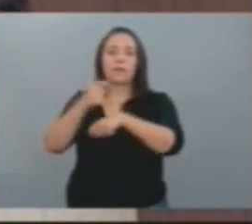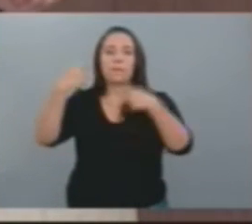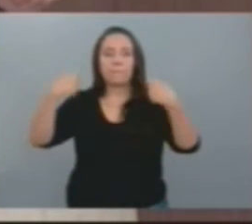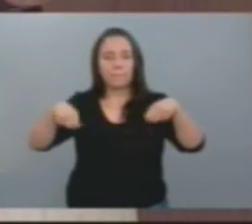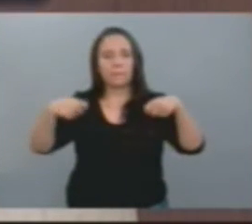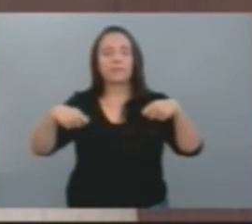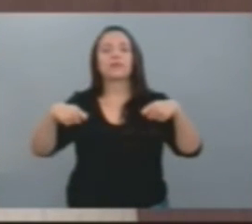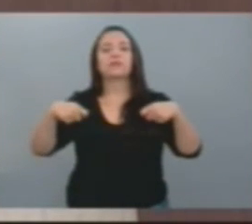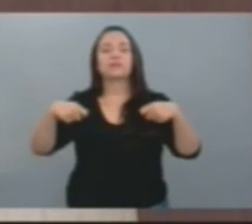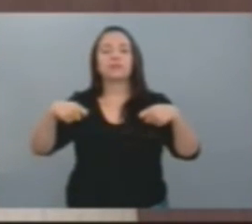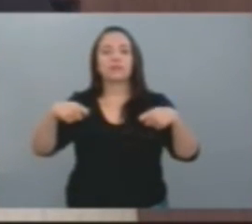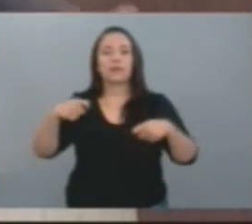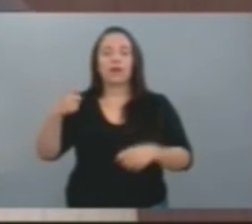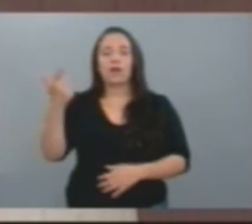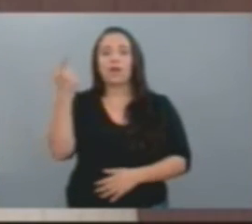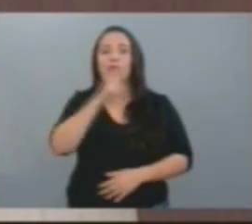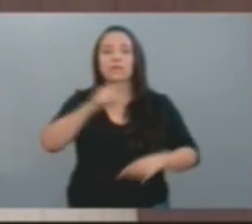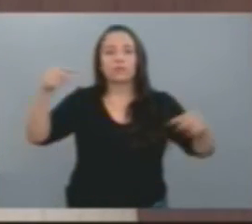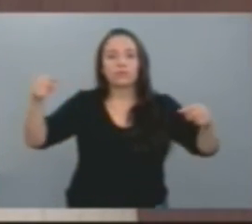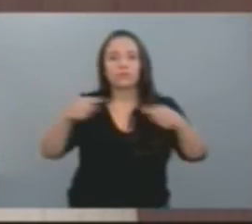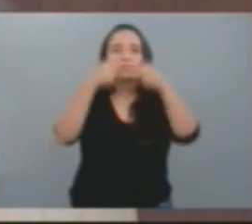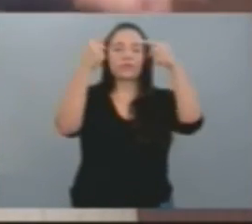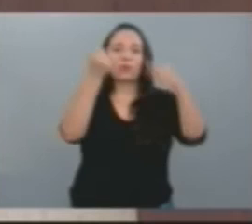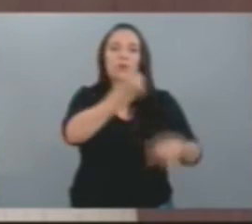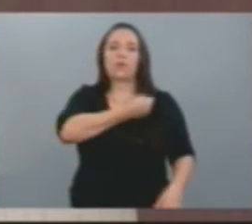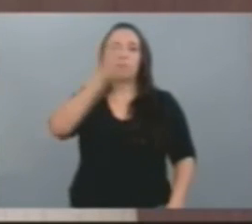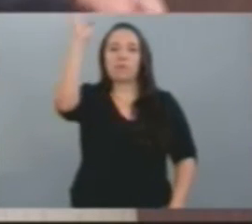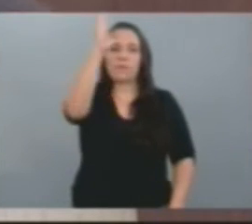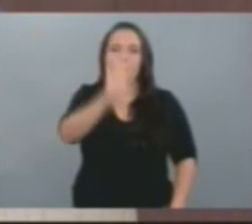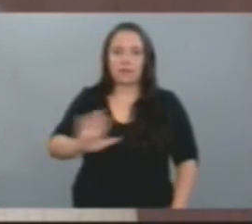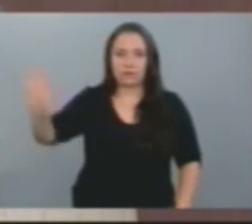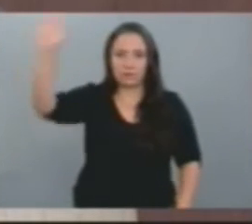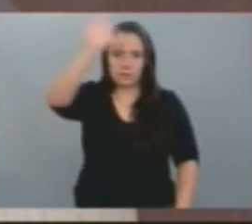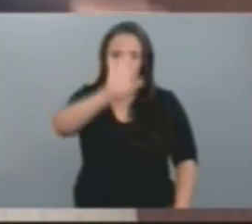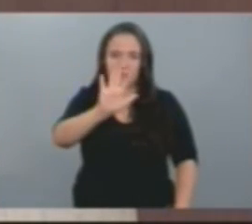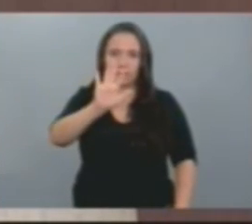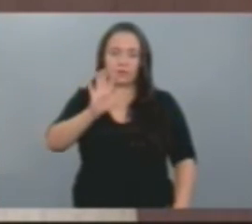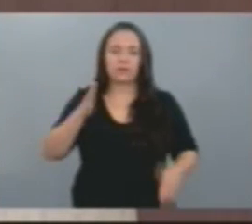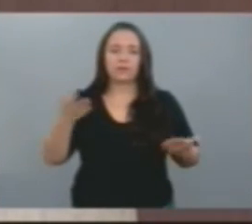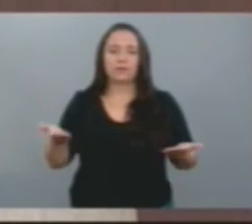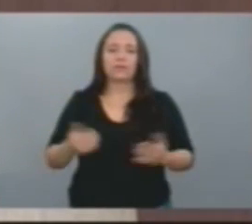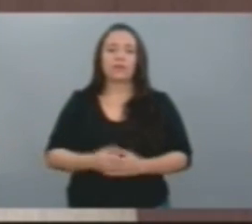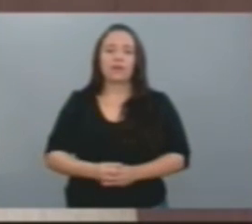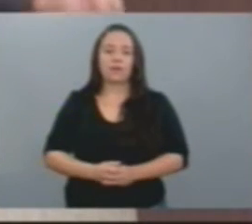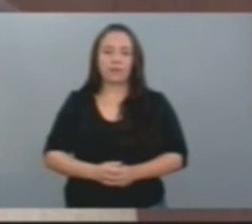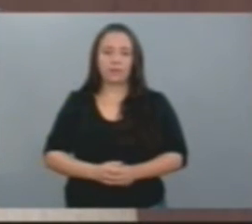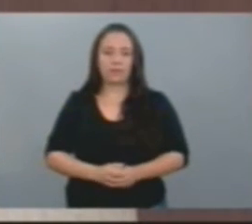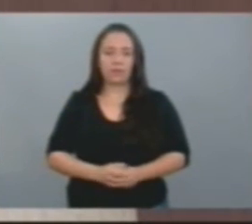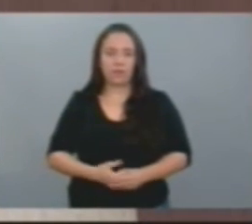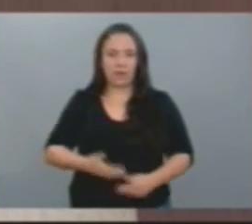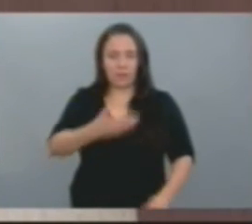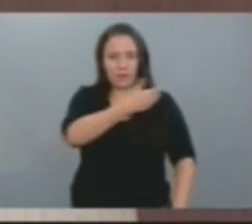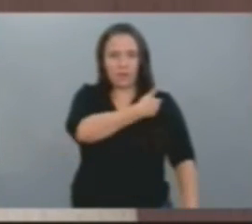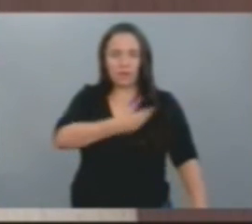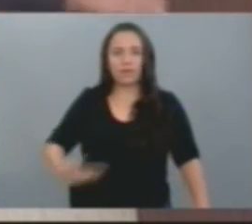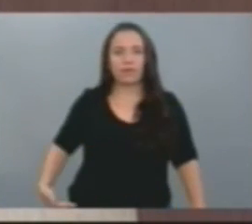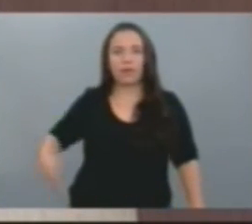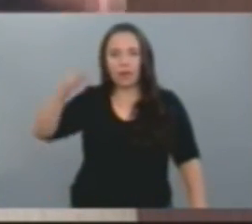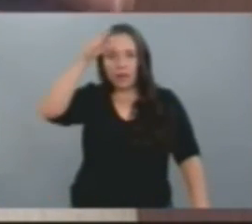de professores no Brasil. Sabe qual é a diretriz do governo Camilo